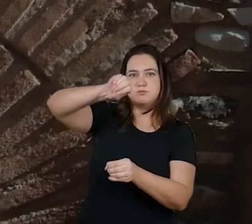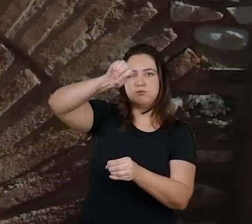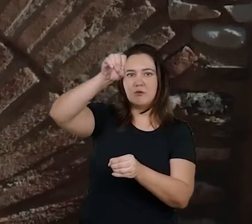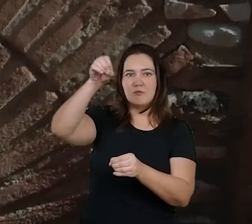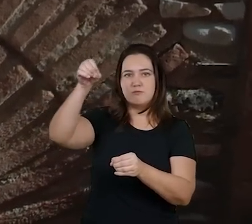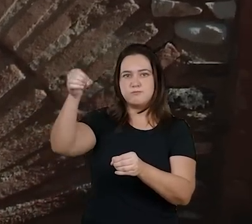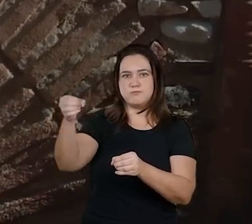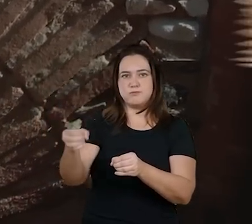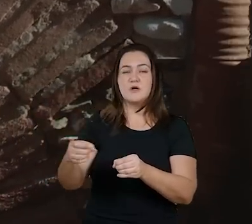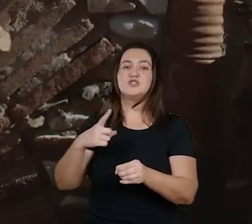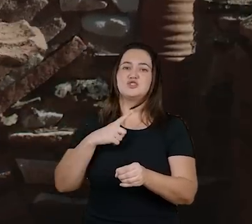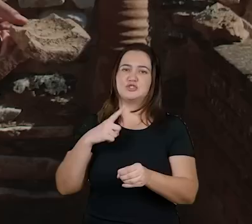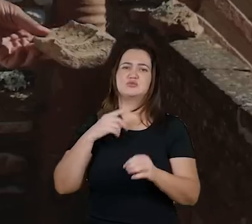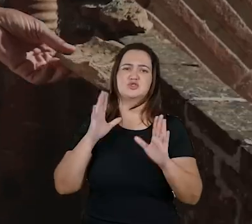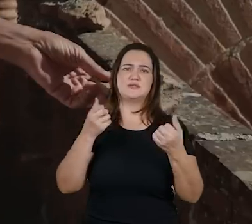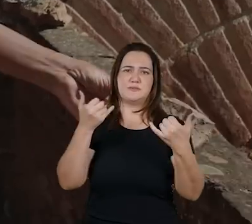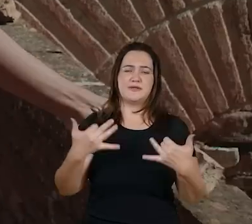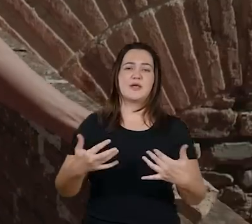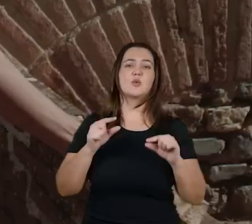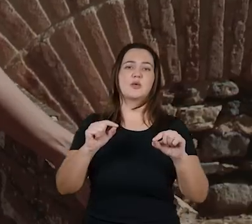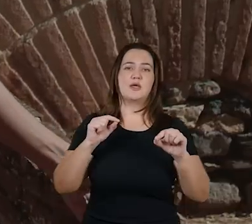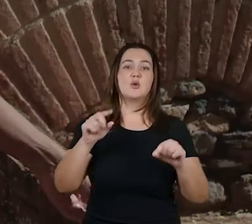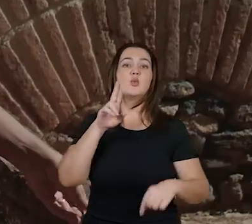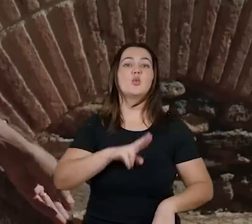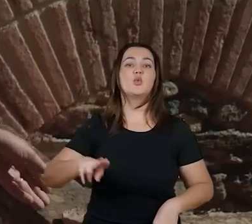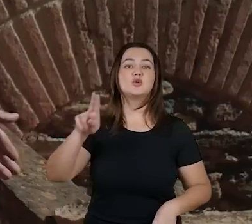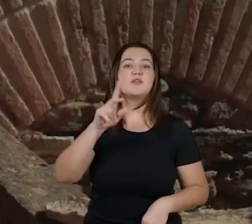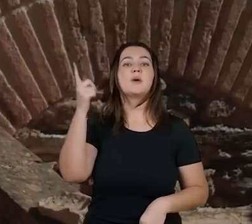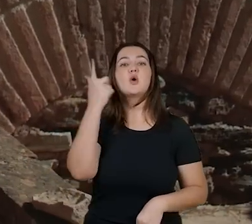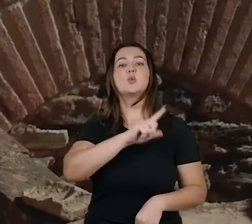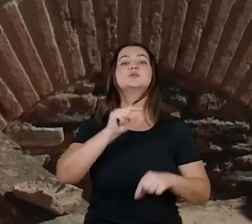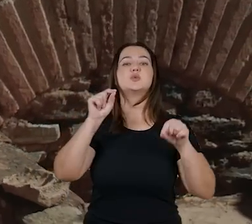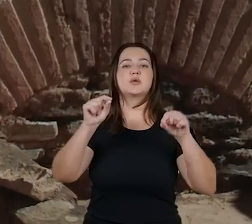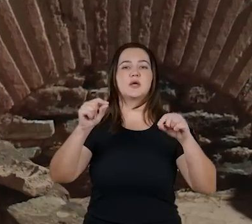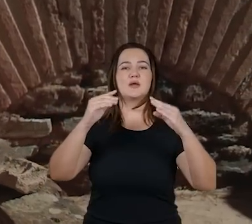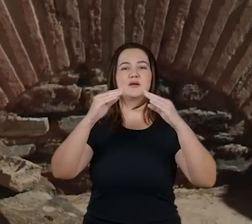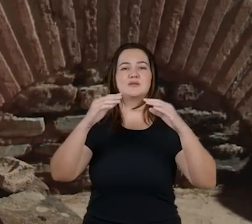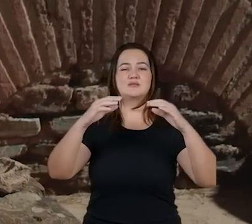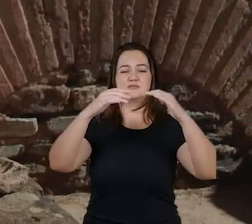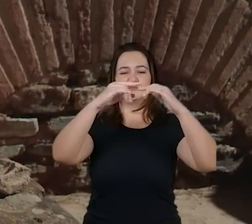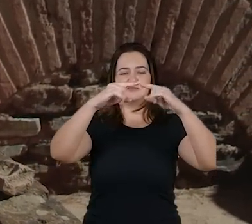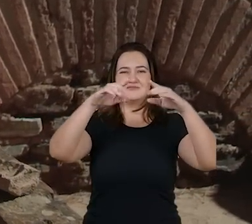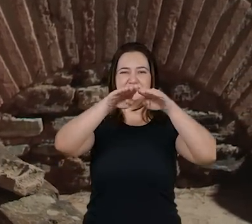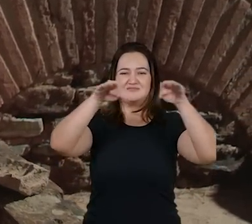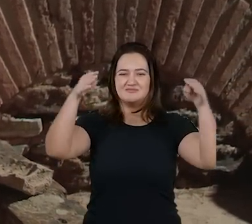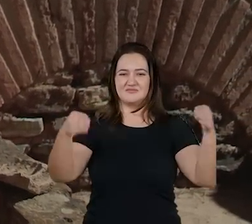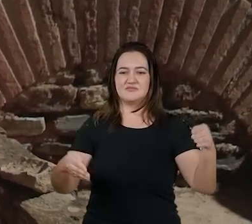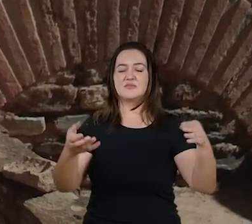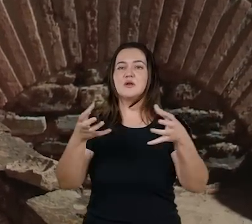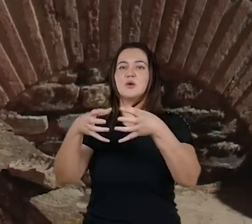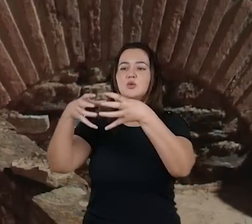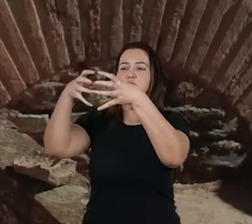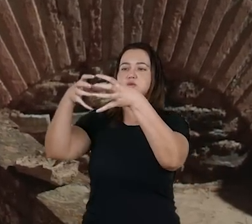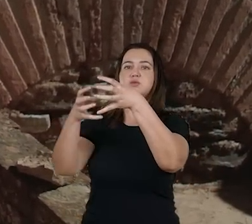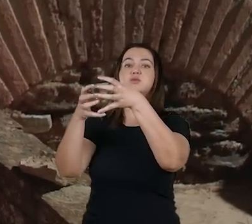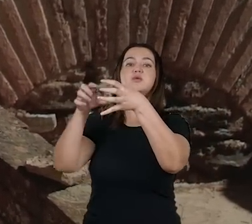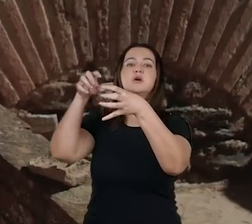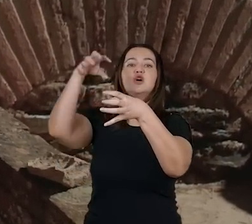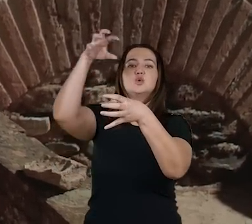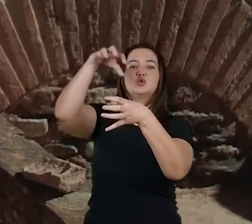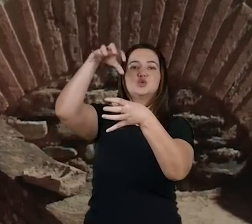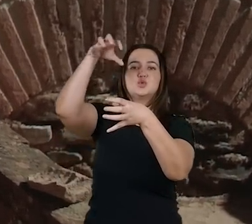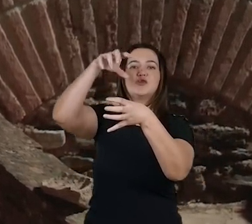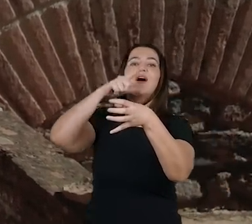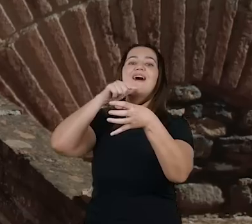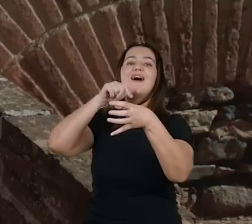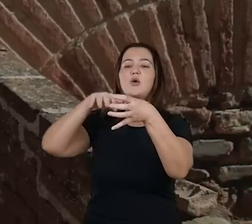já fiz menção disso lá atrás, que eles usavam esse tipo de tubulação para armazenar água. Agora,